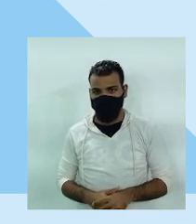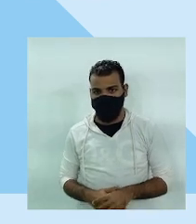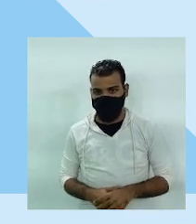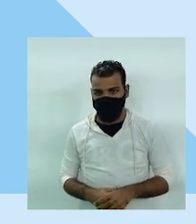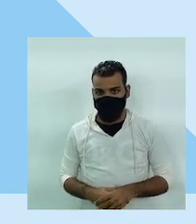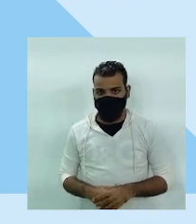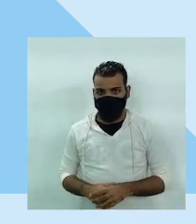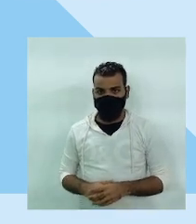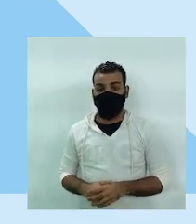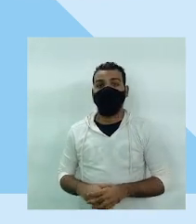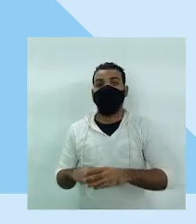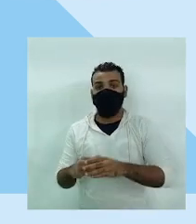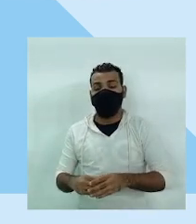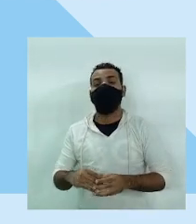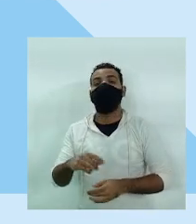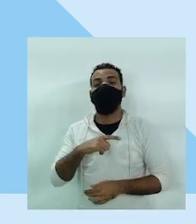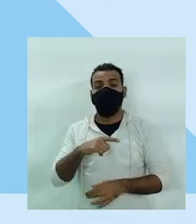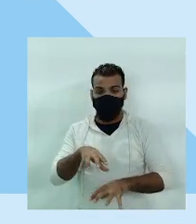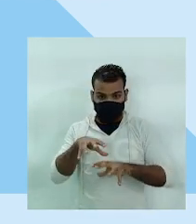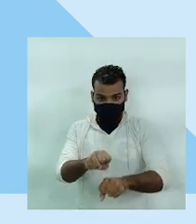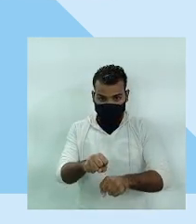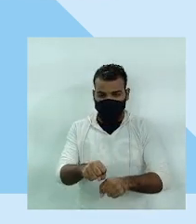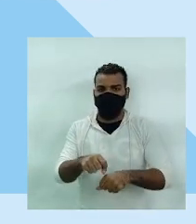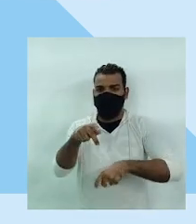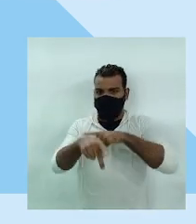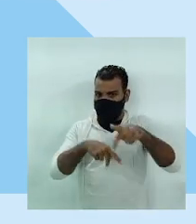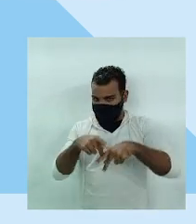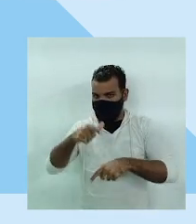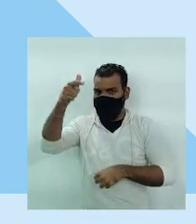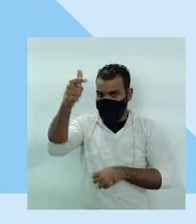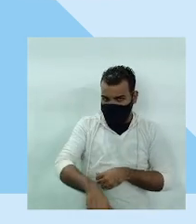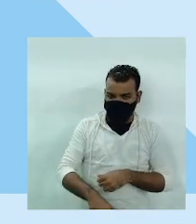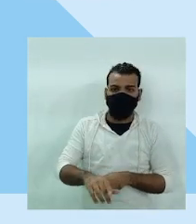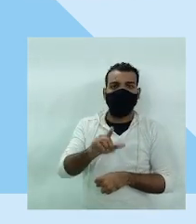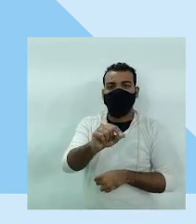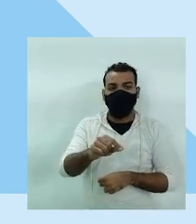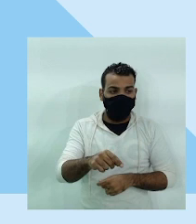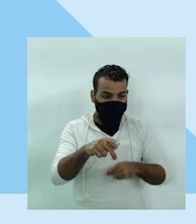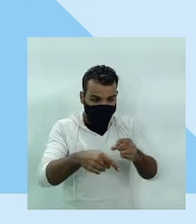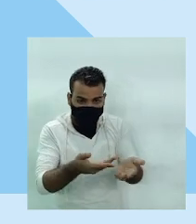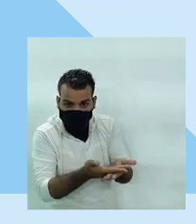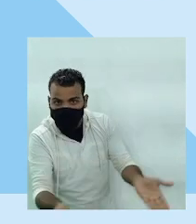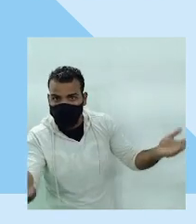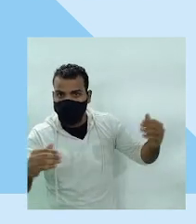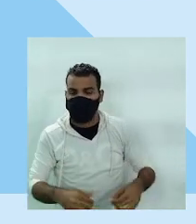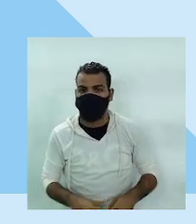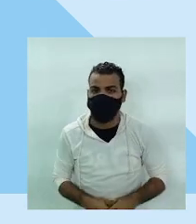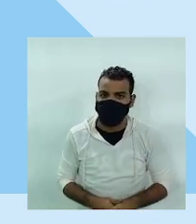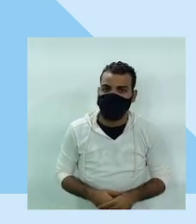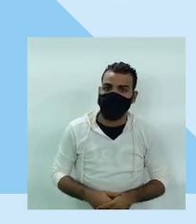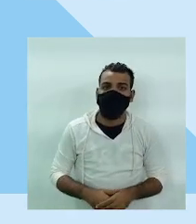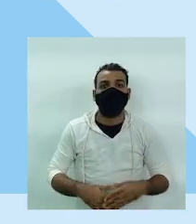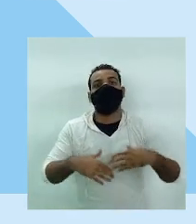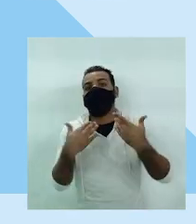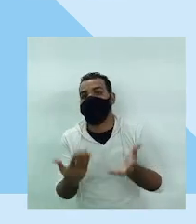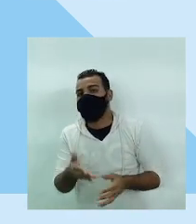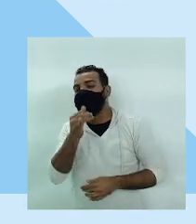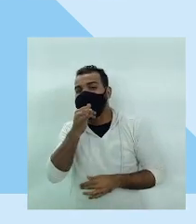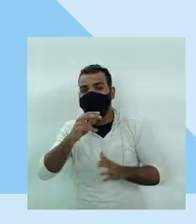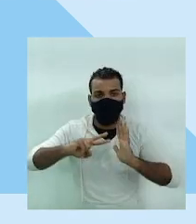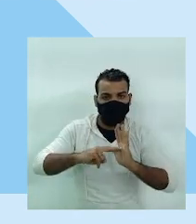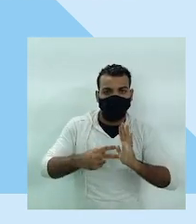o que? Representou outra forma de dominação a estes povos, né? A estes povos. Ou seja, as